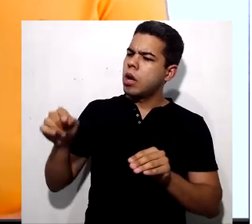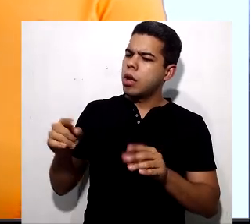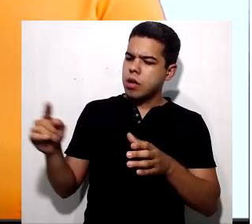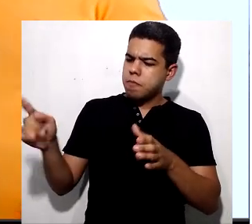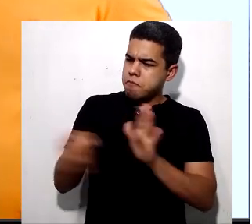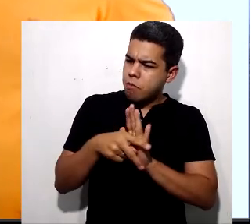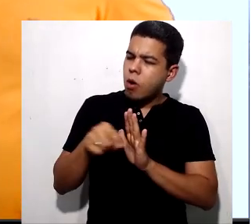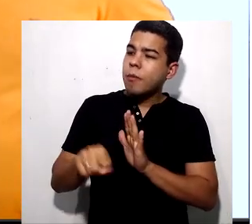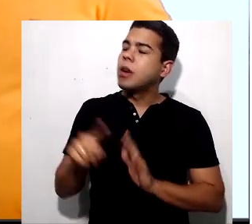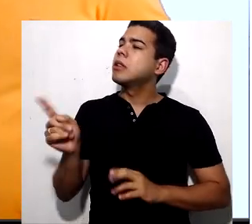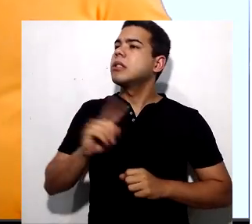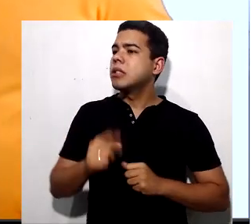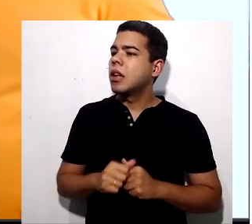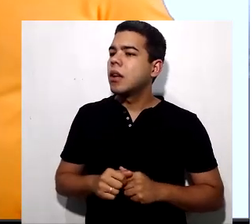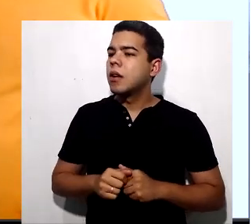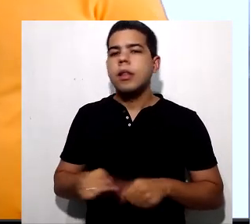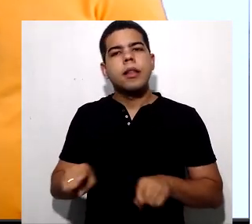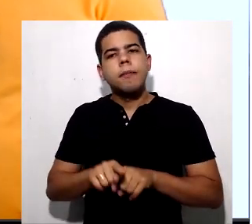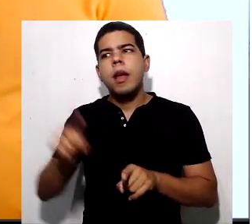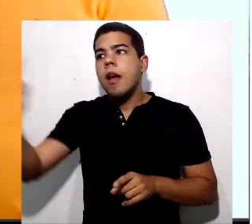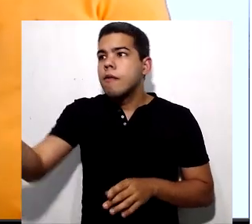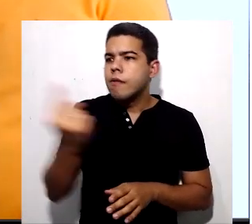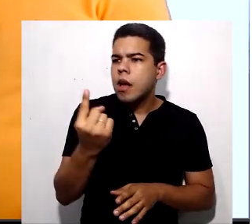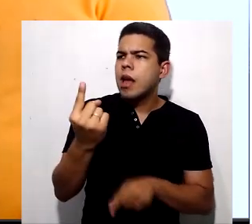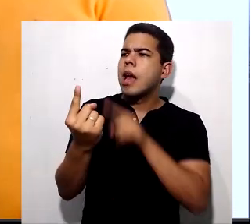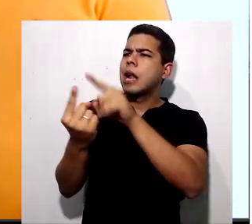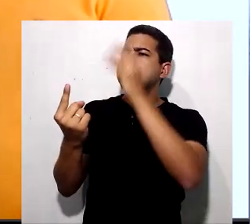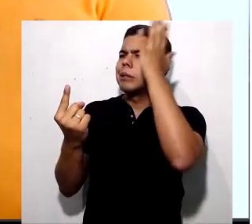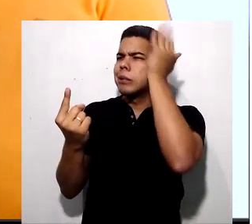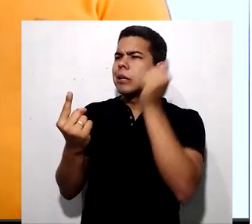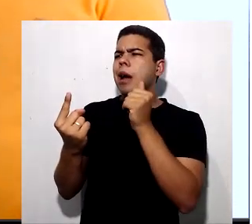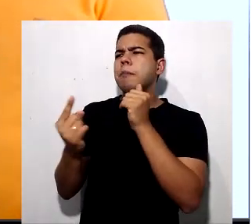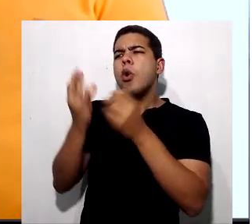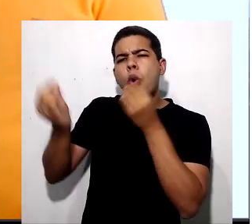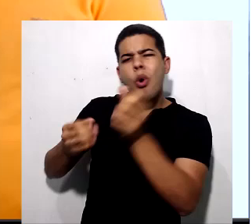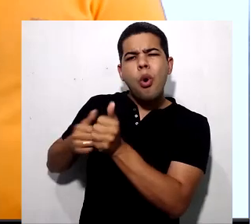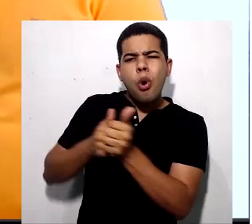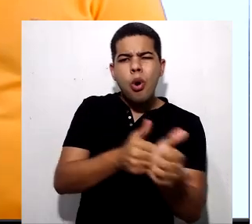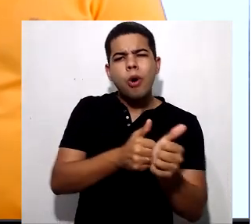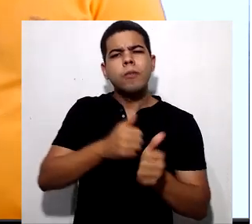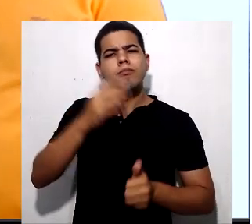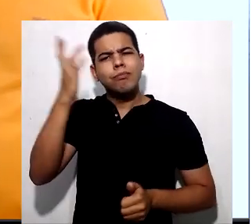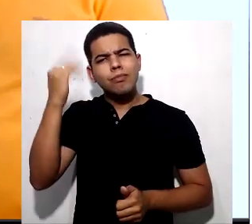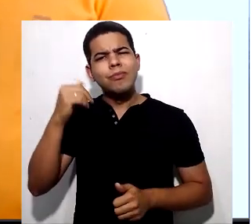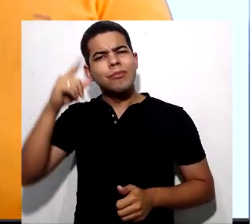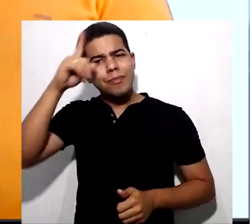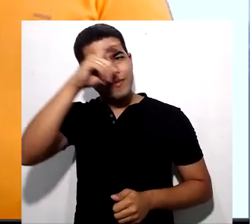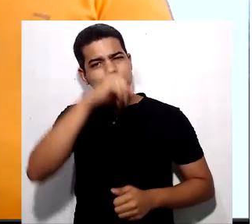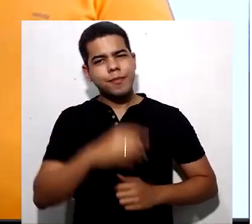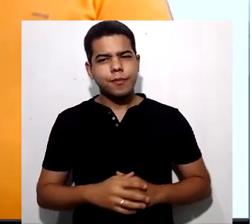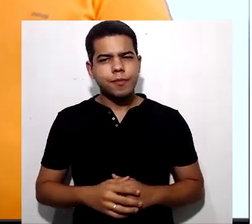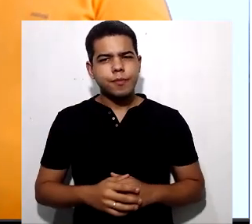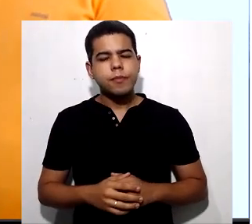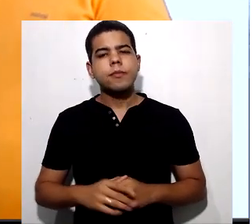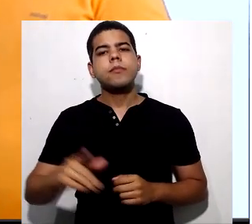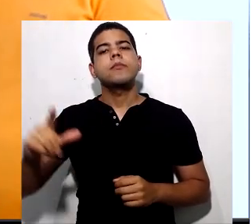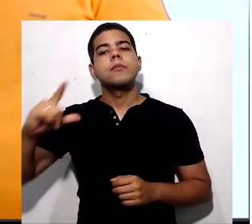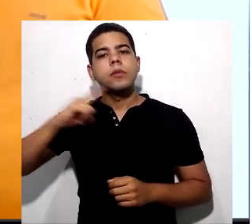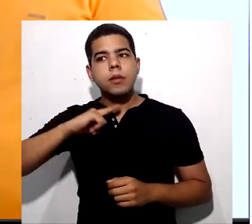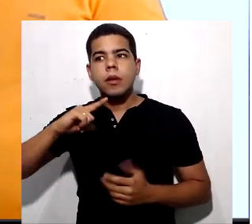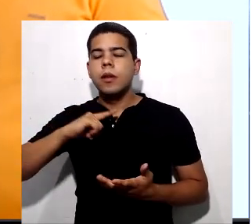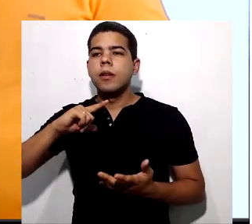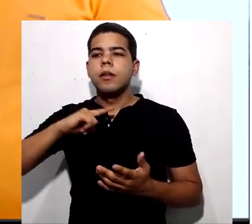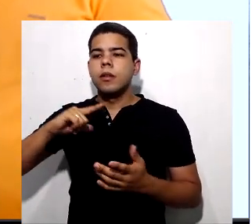conheceu essa realidade que nós temos, essa realidade da imigração, da fuga. Então ela vem lá de